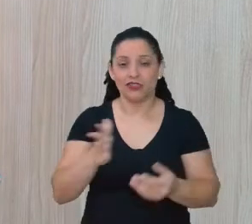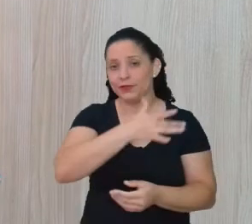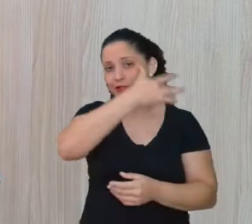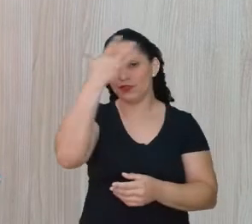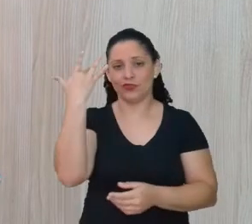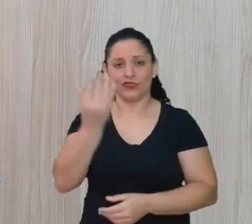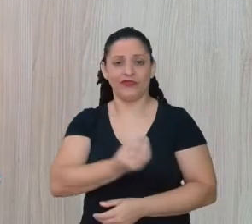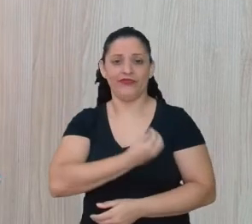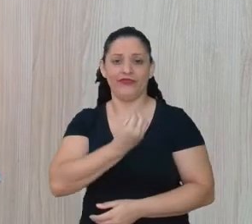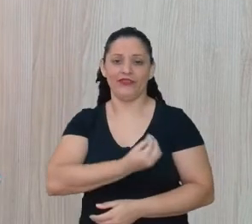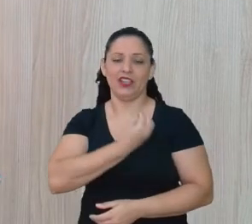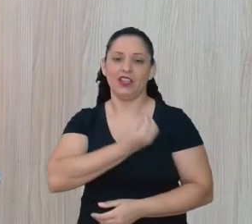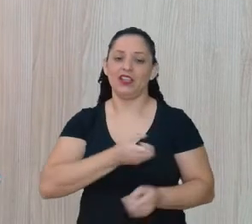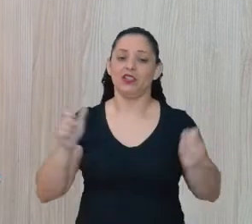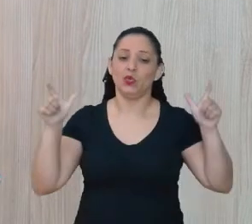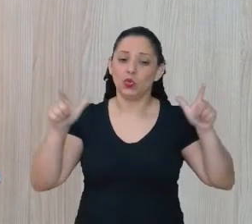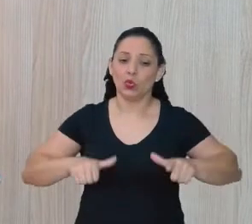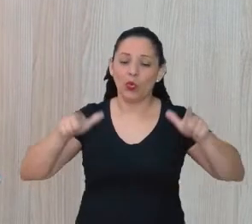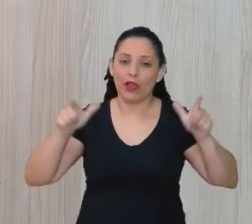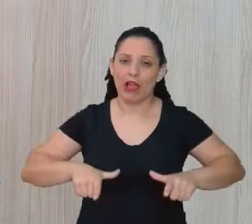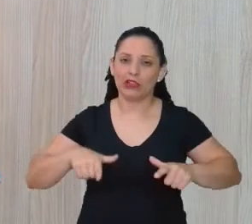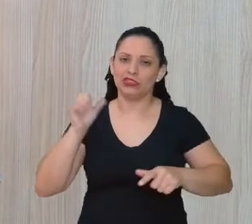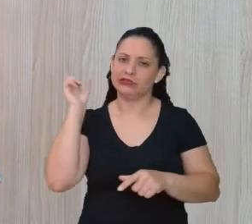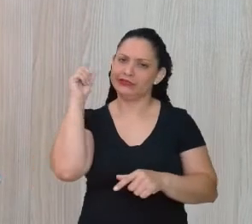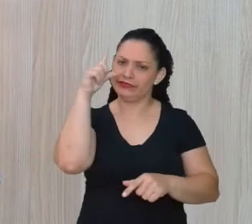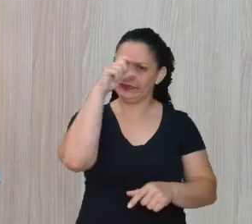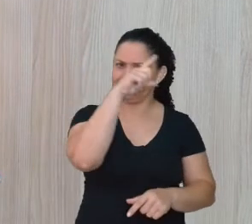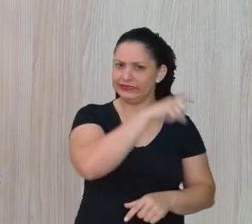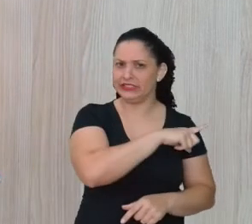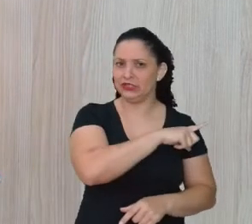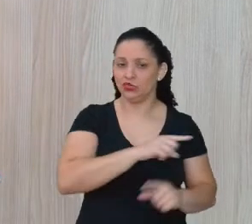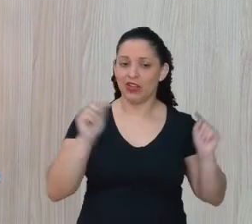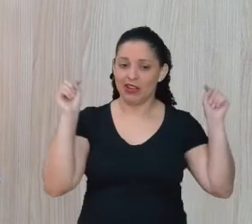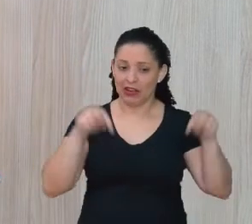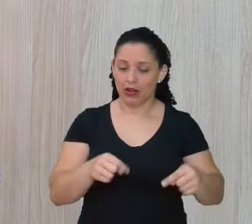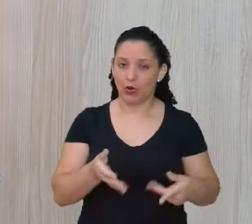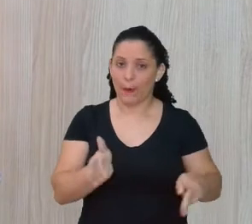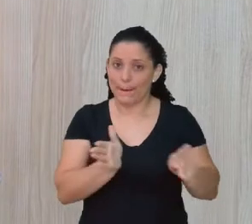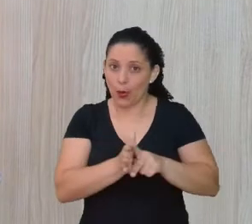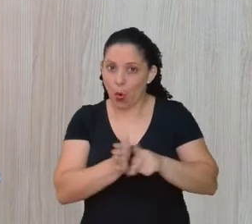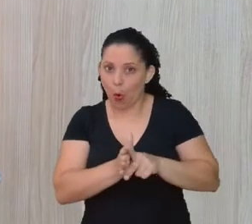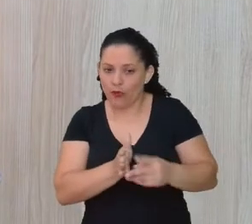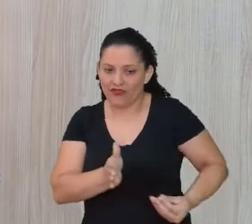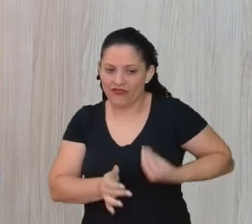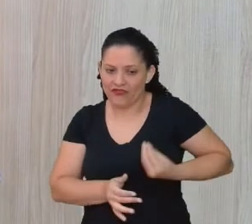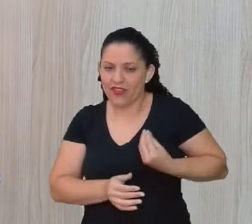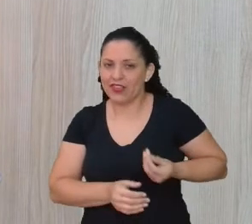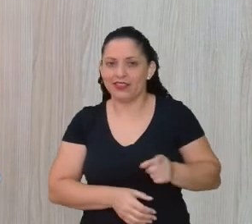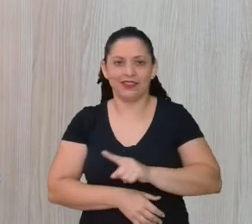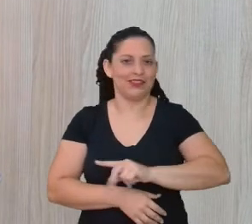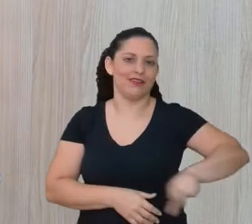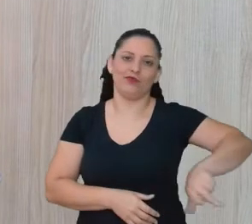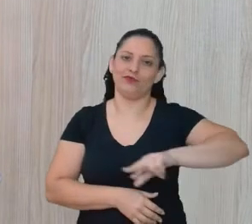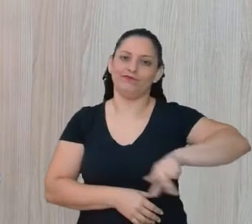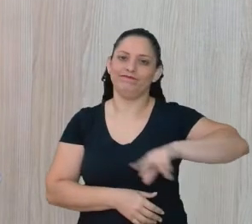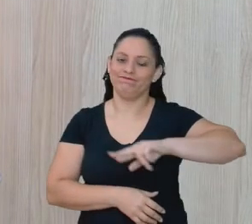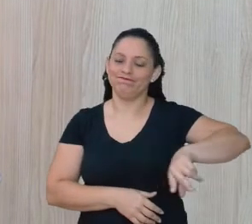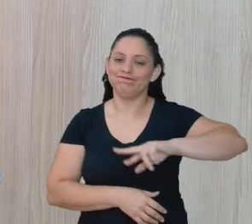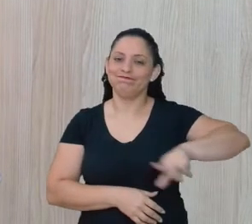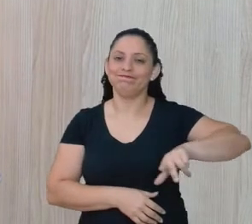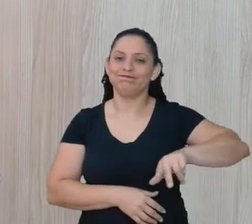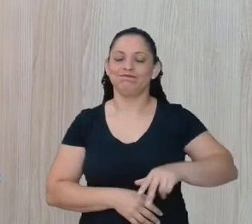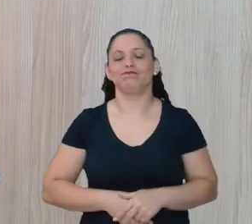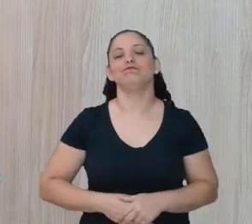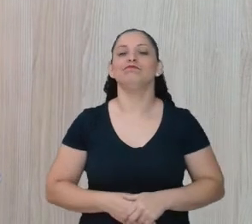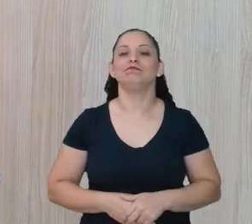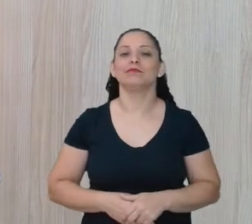em ambientes que não são favoráveis, né, ali para morar, não são adequados, melhor dizendo, para